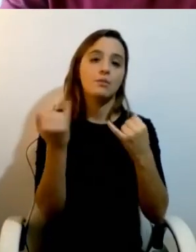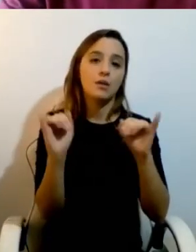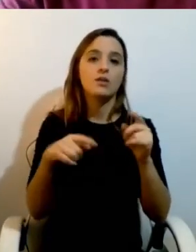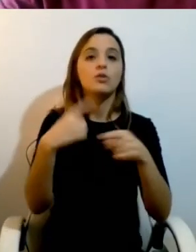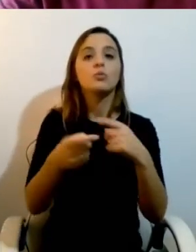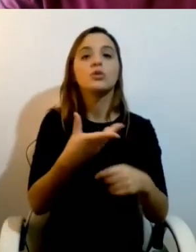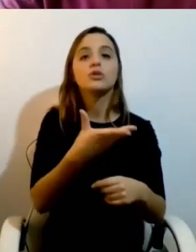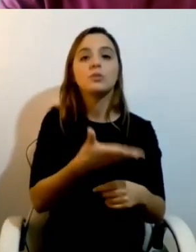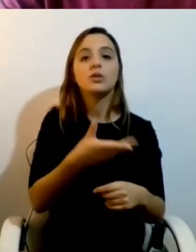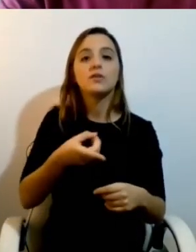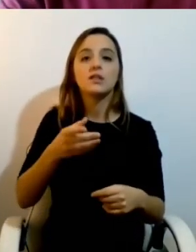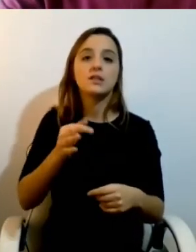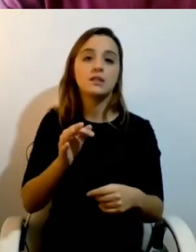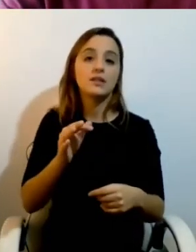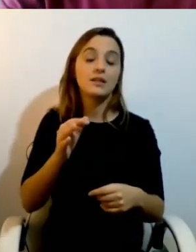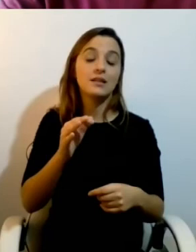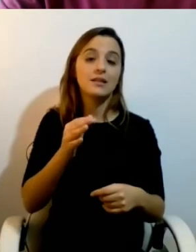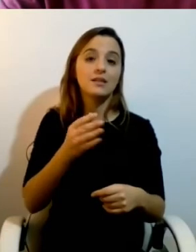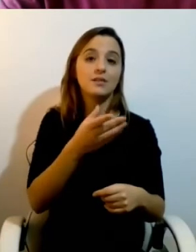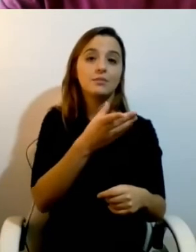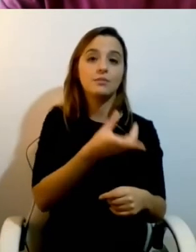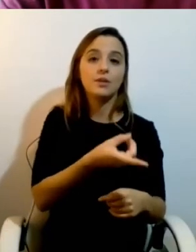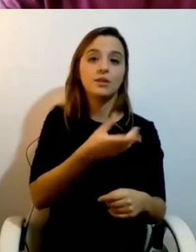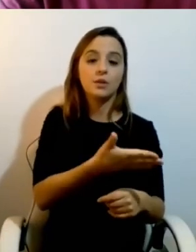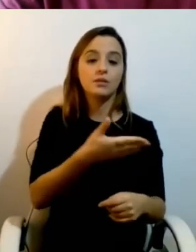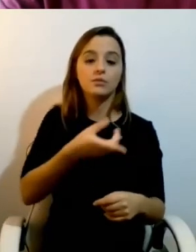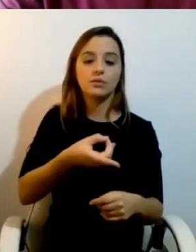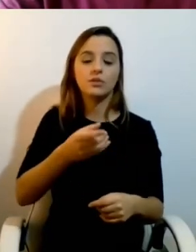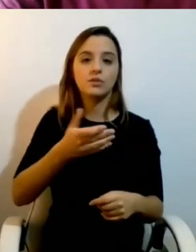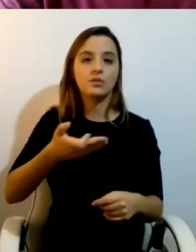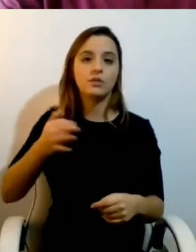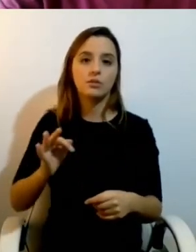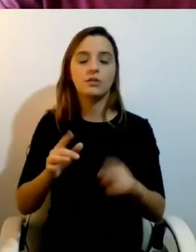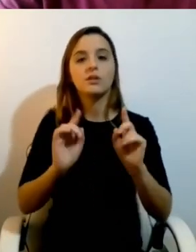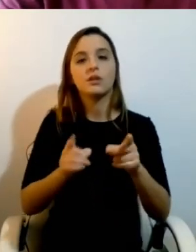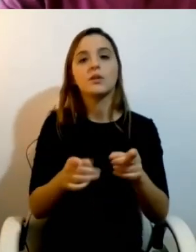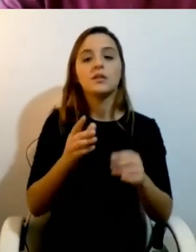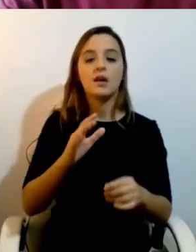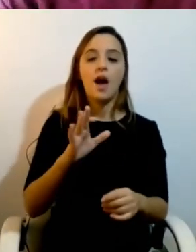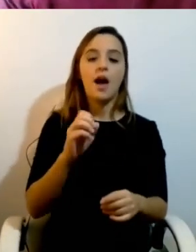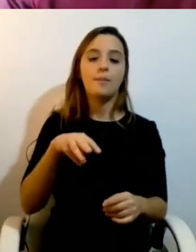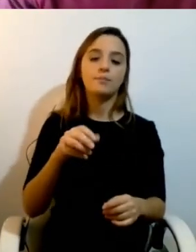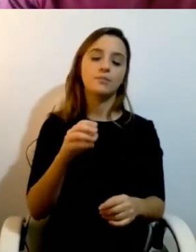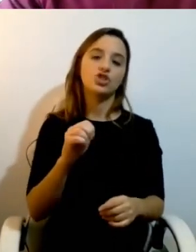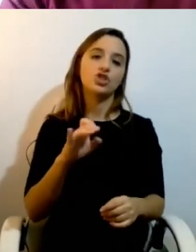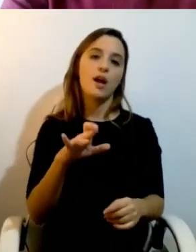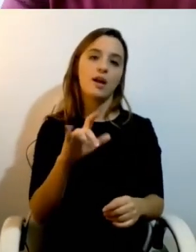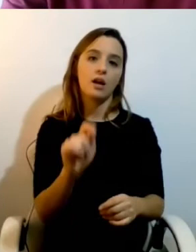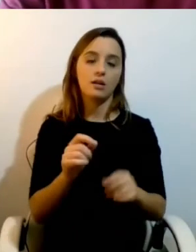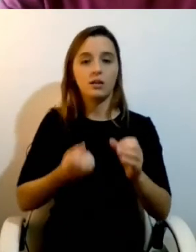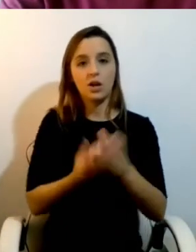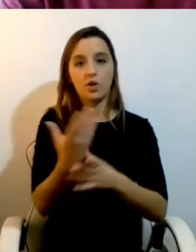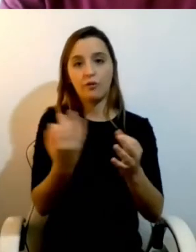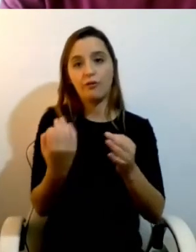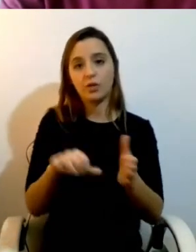em Hampshire, o Hampshire Center for Independent Living. Em 87 o primeiro projeto de vida independente